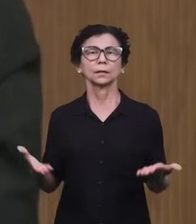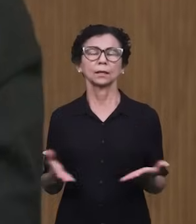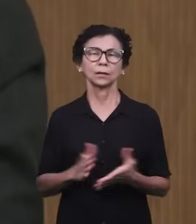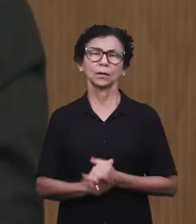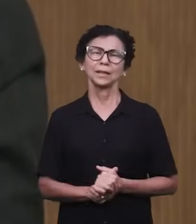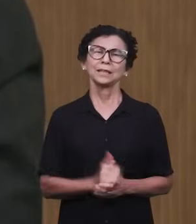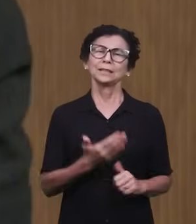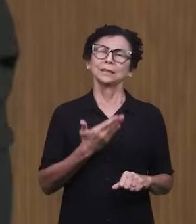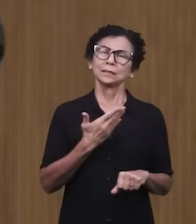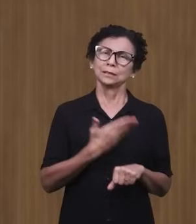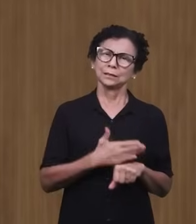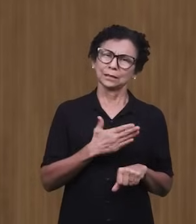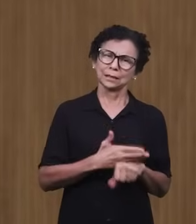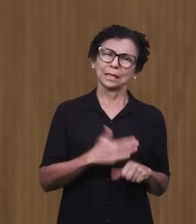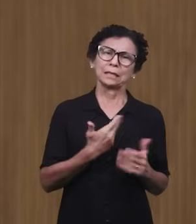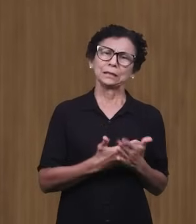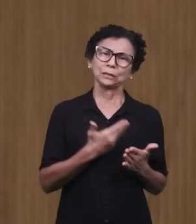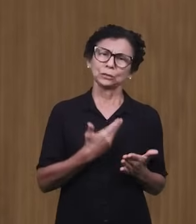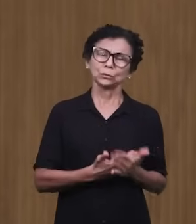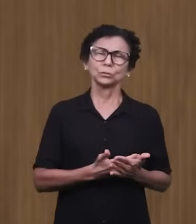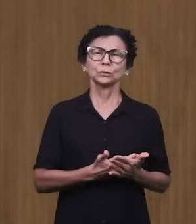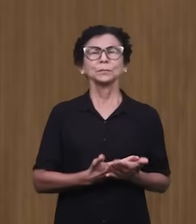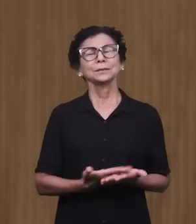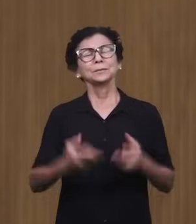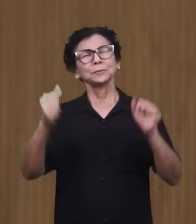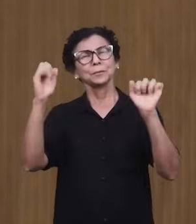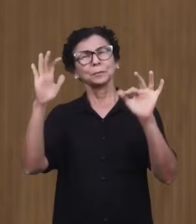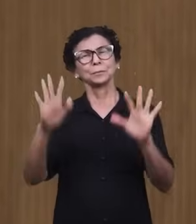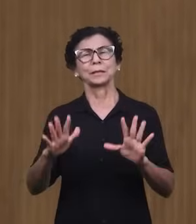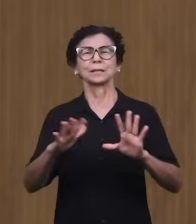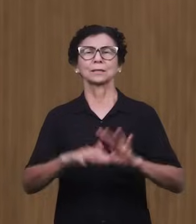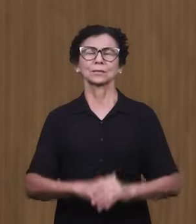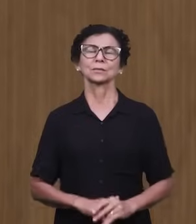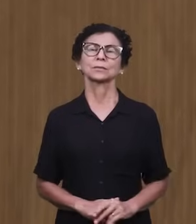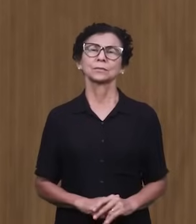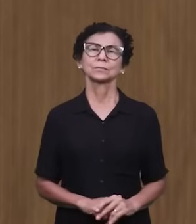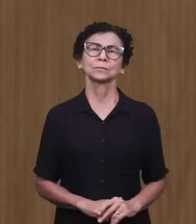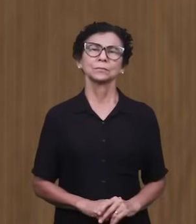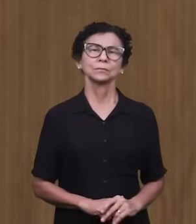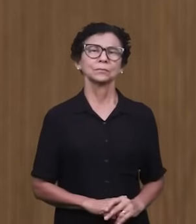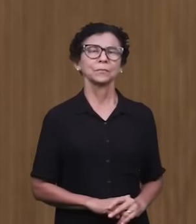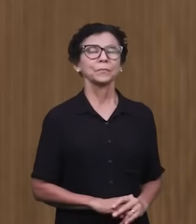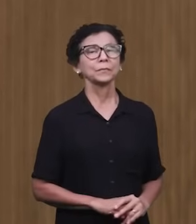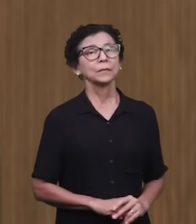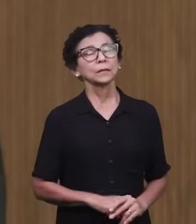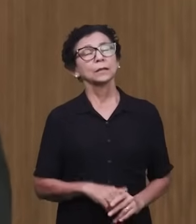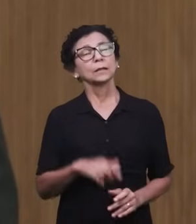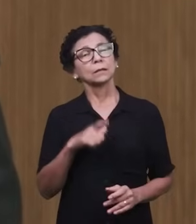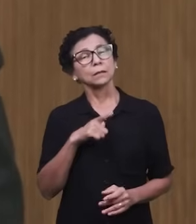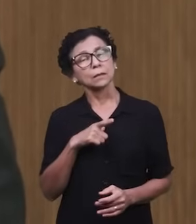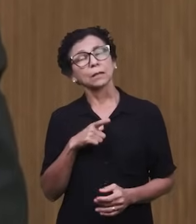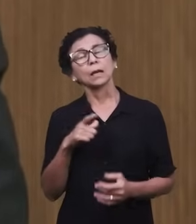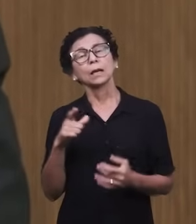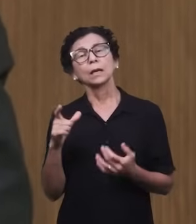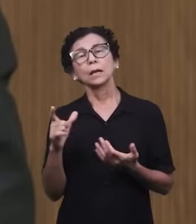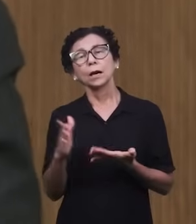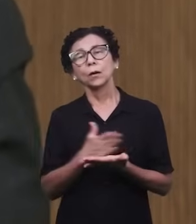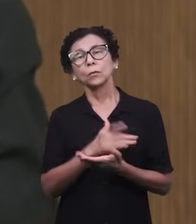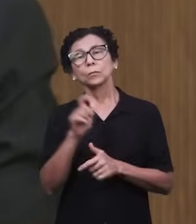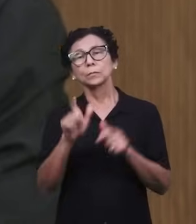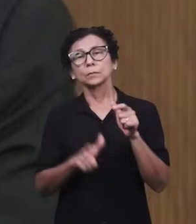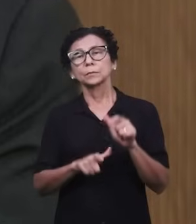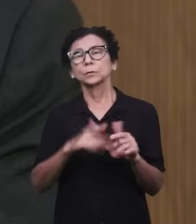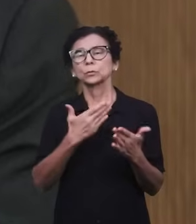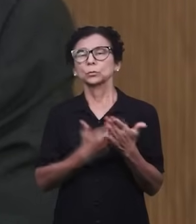que vinha um anjo e vestia luvas nela. E nas luvas estavam escritas assim, intensidade e sensibilidade. Então